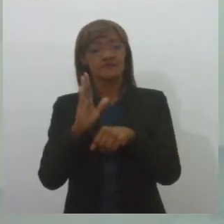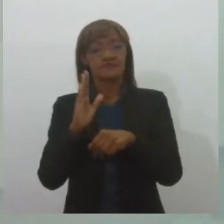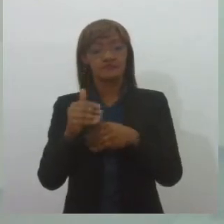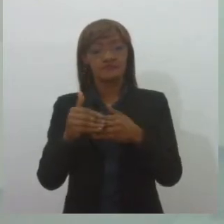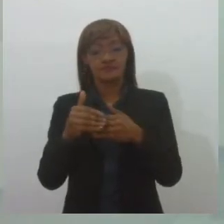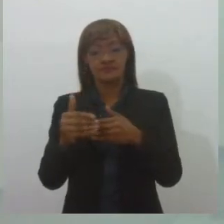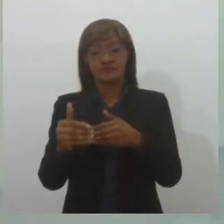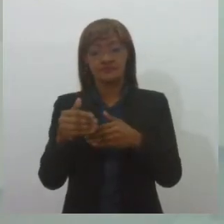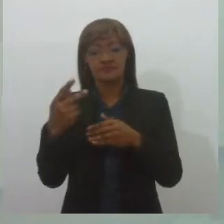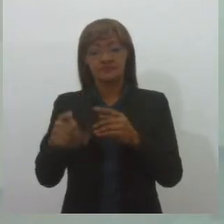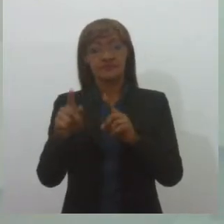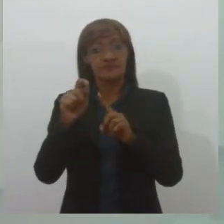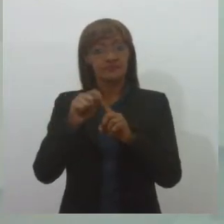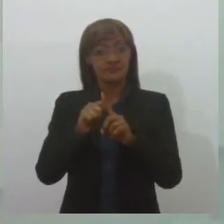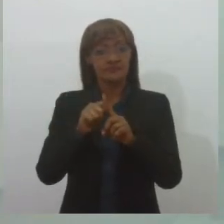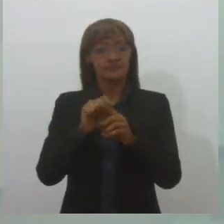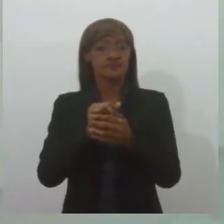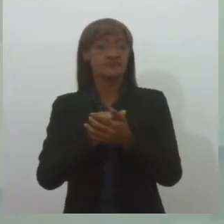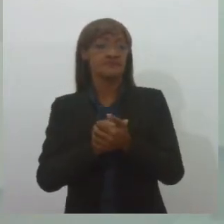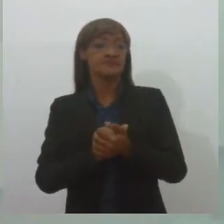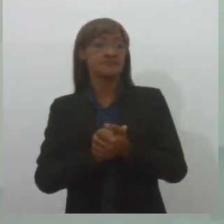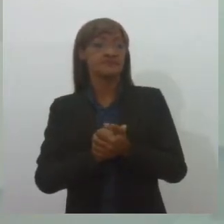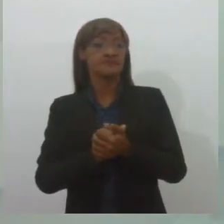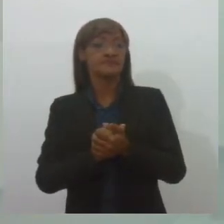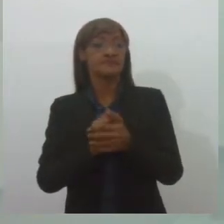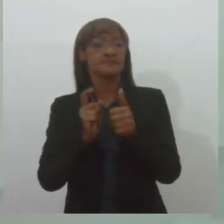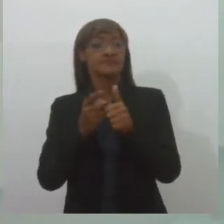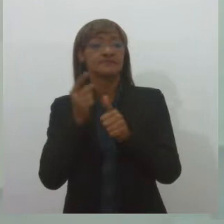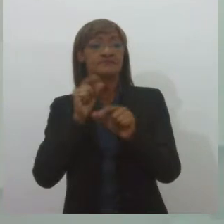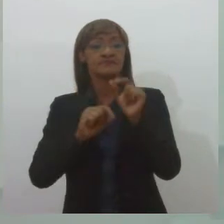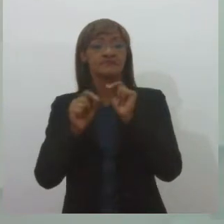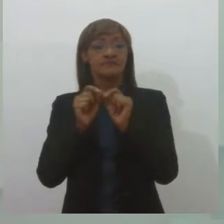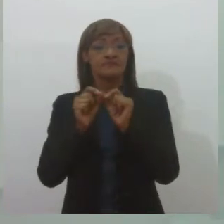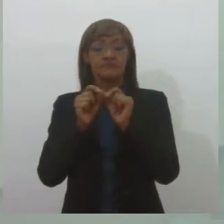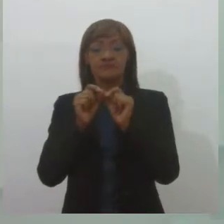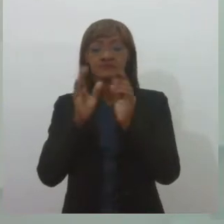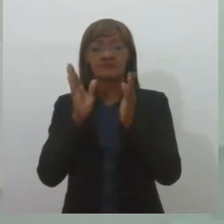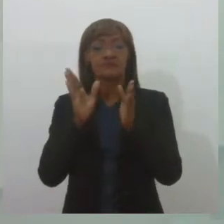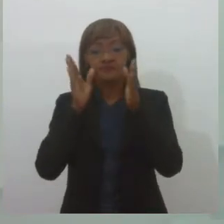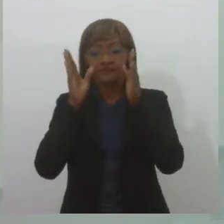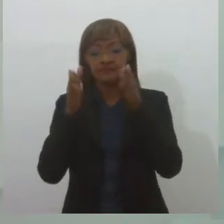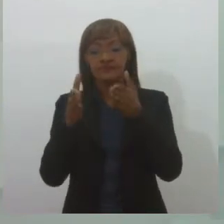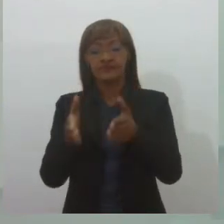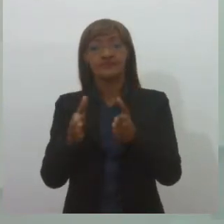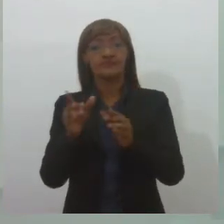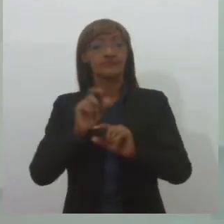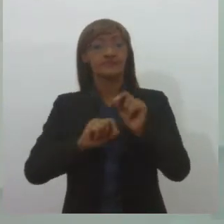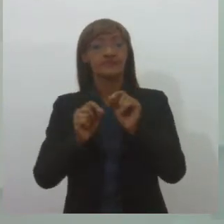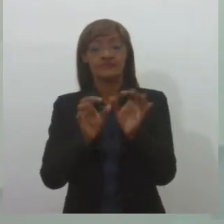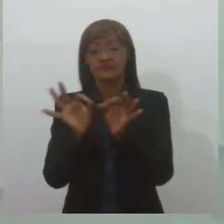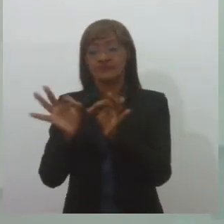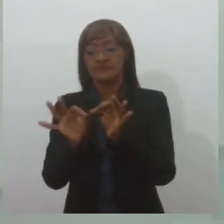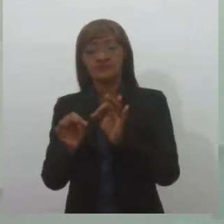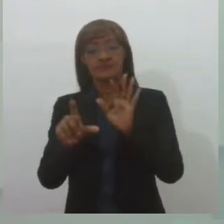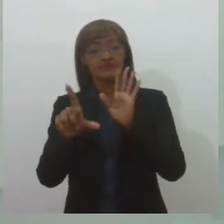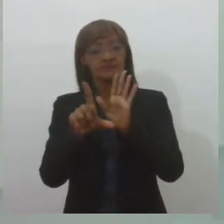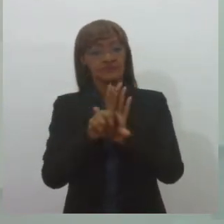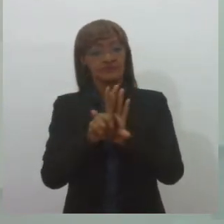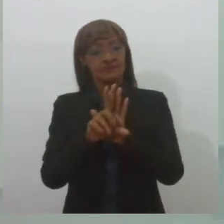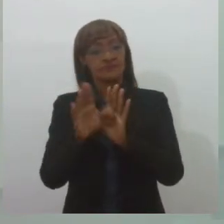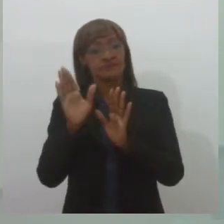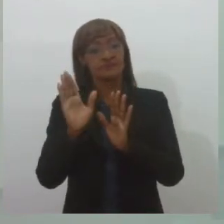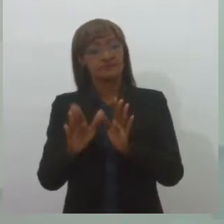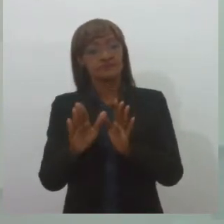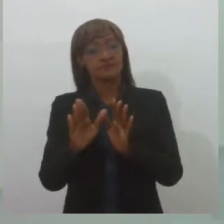desse mês o primeiro é um curso voltado para elaboração de leis é trazendo adaptação aí né